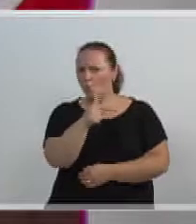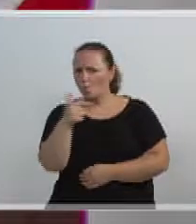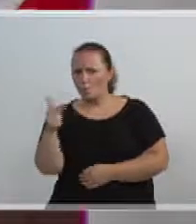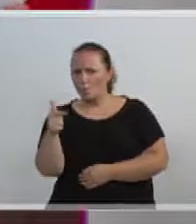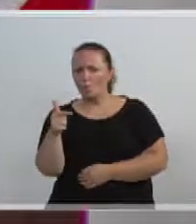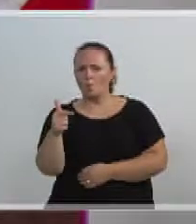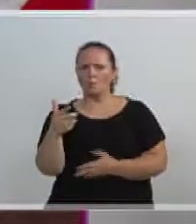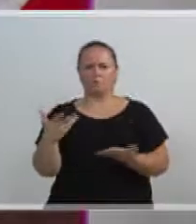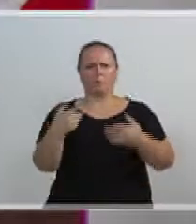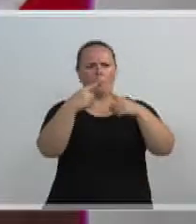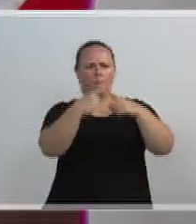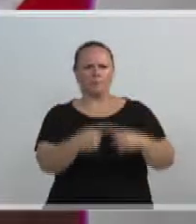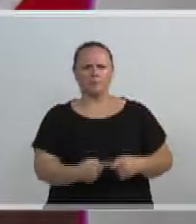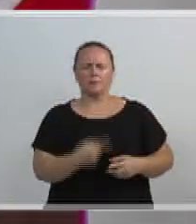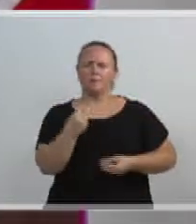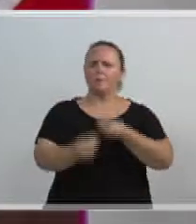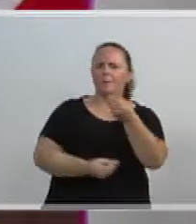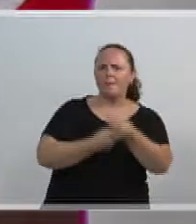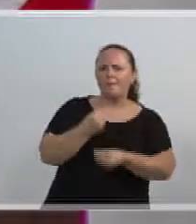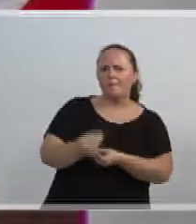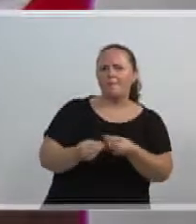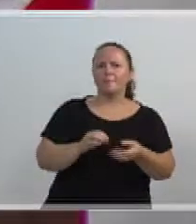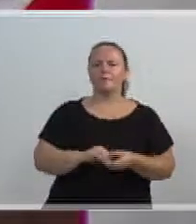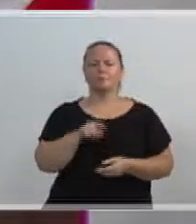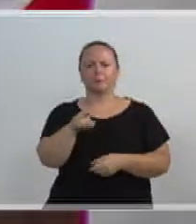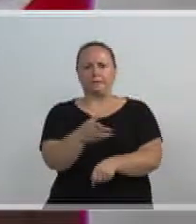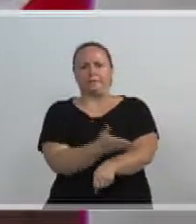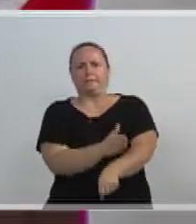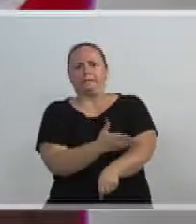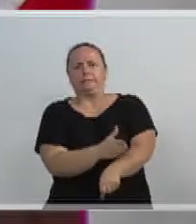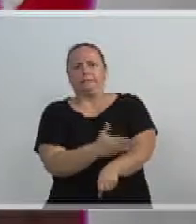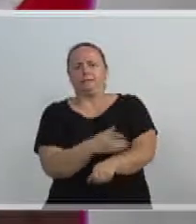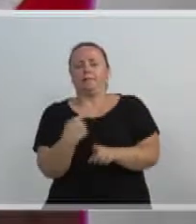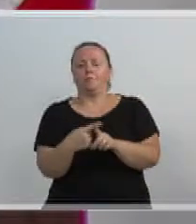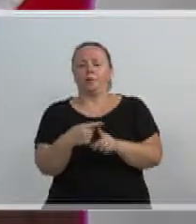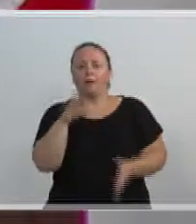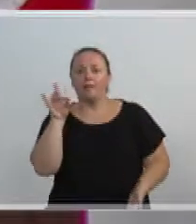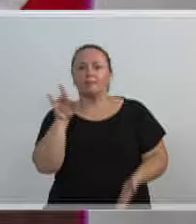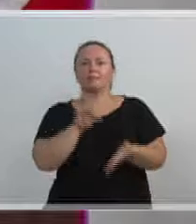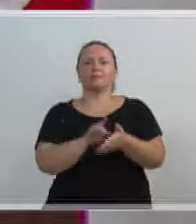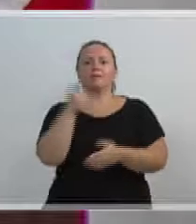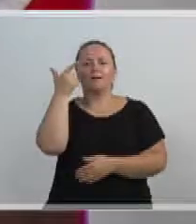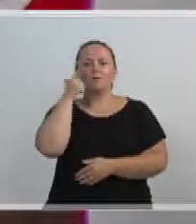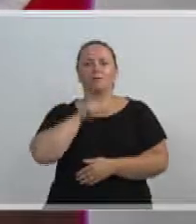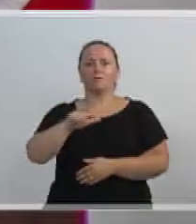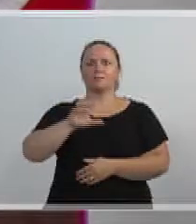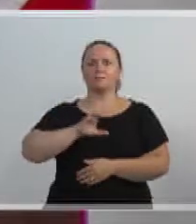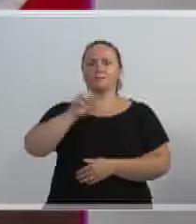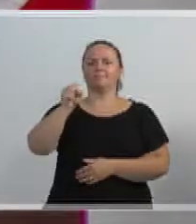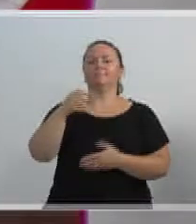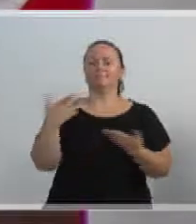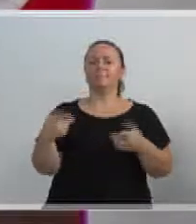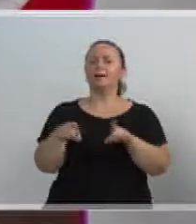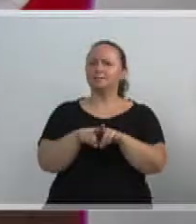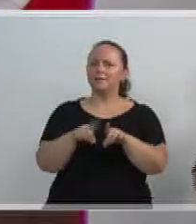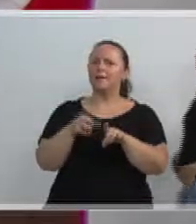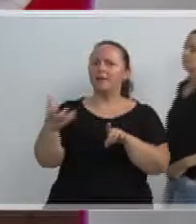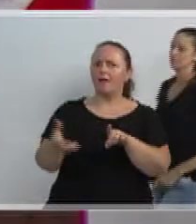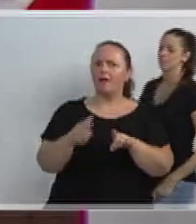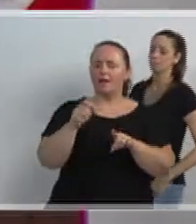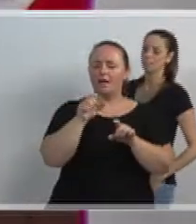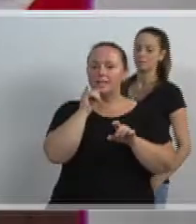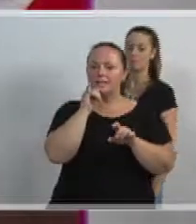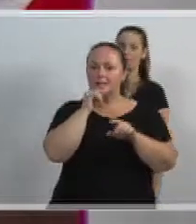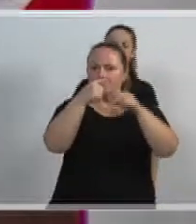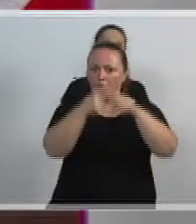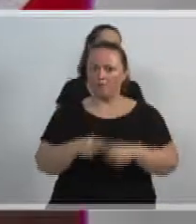adianta o atleta treinar, não é verdade? O atleta treina justamente para na competição alcançar seu ranking e para poder passar da B para A. E é